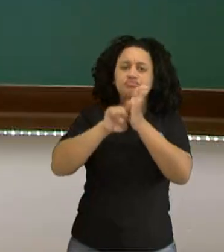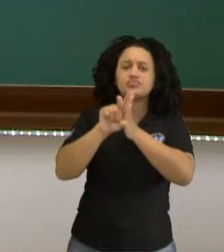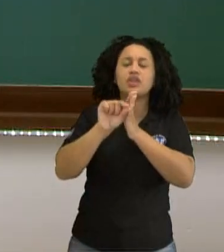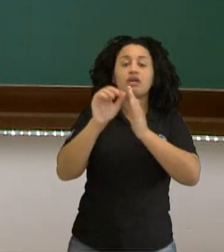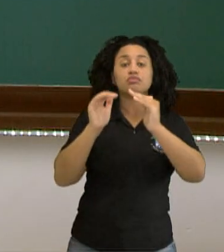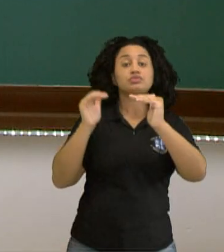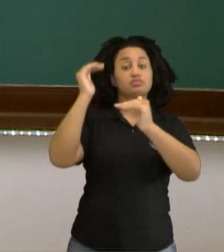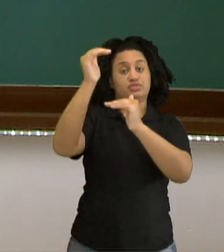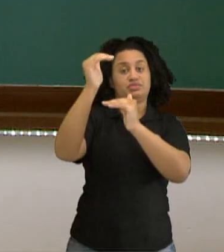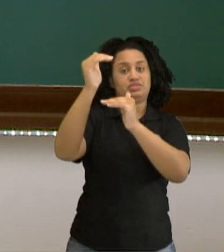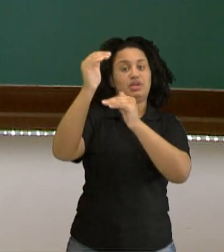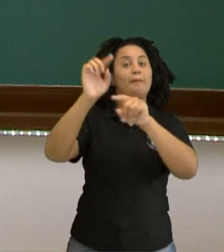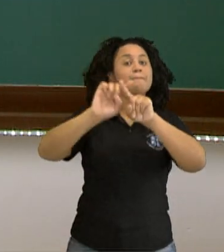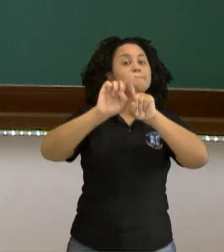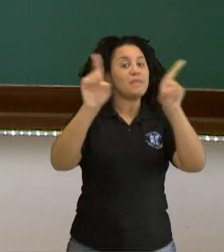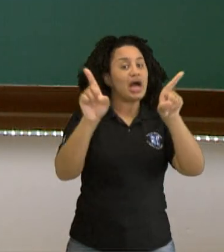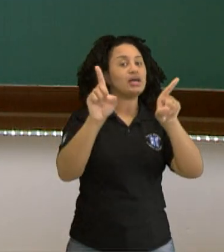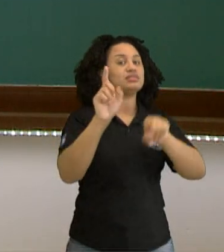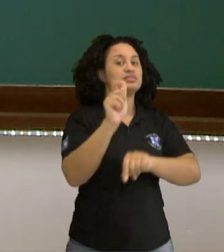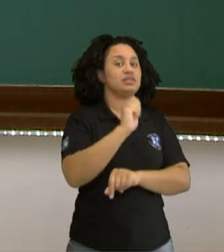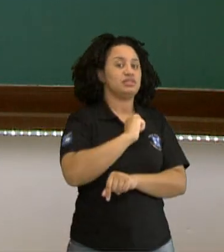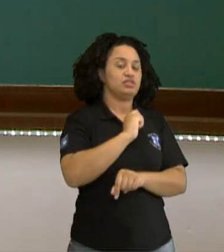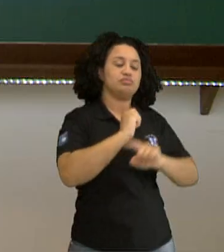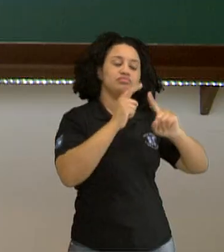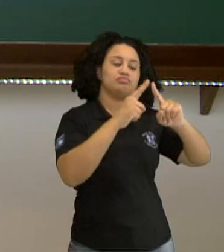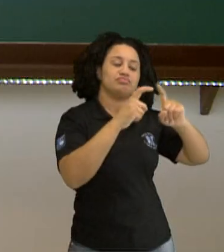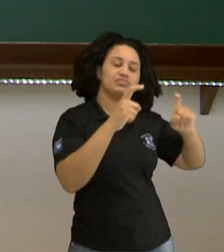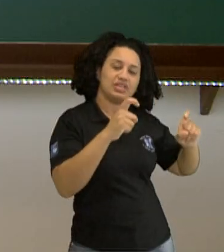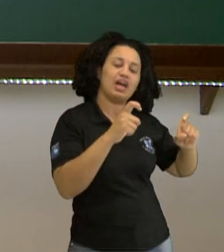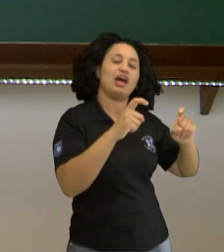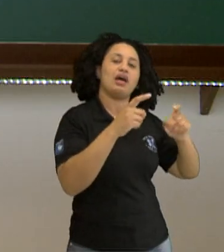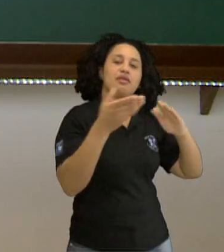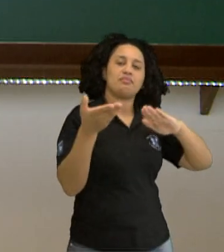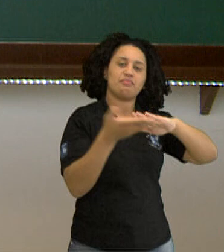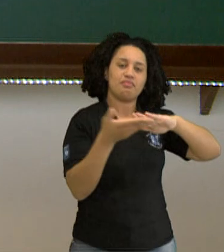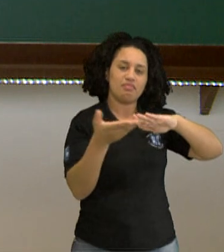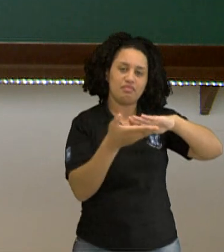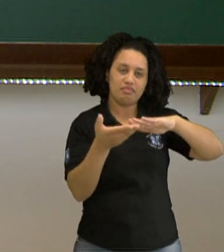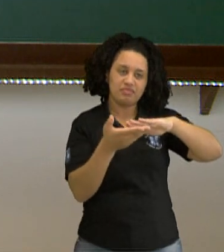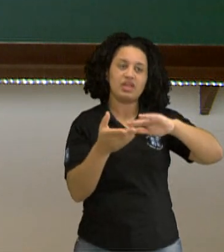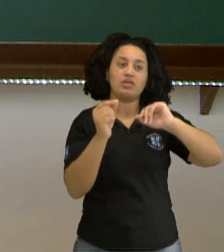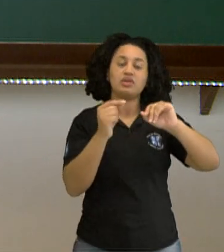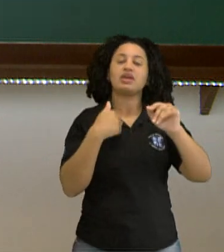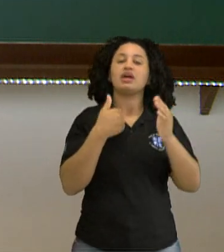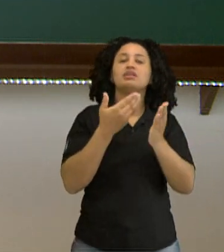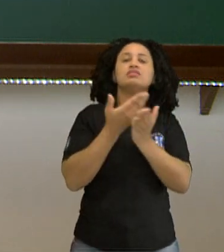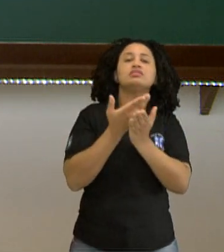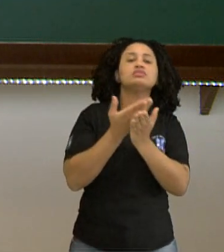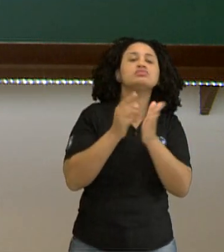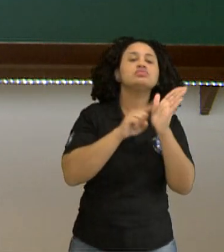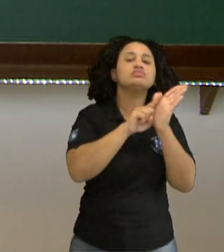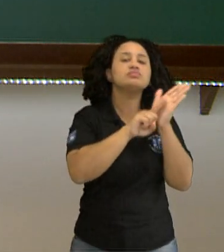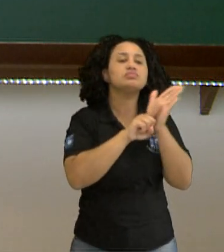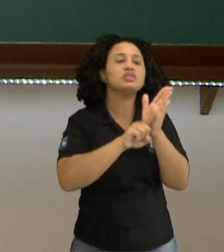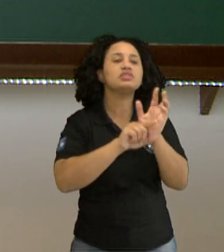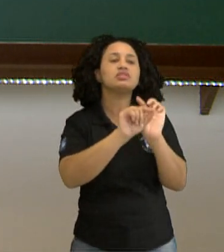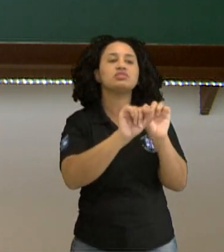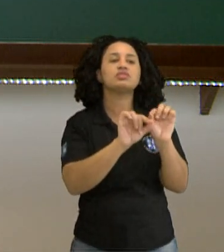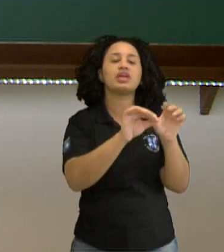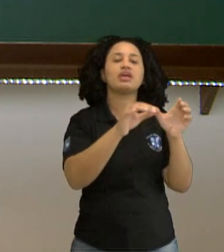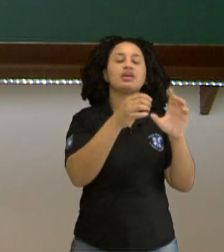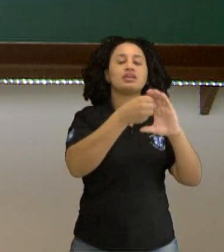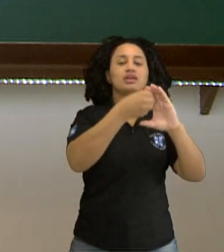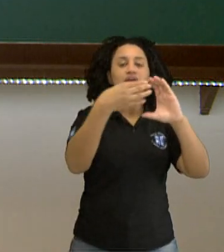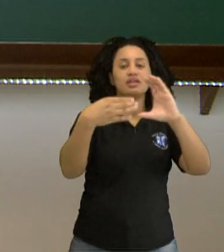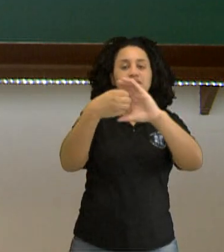a antropologia, né, científica, contemporânea, moderna, ela prevê o quê? Ela estuda